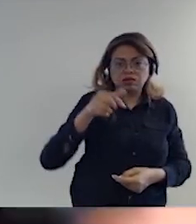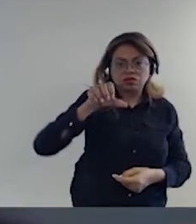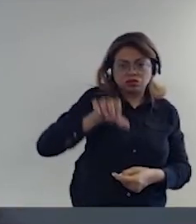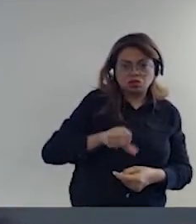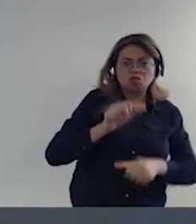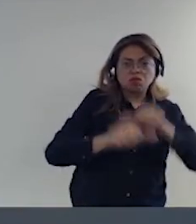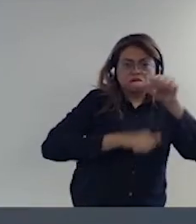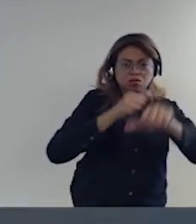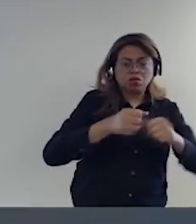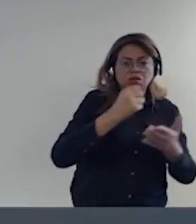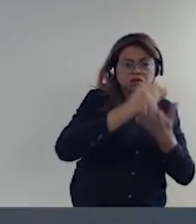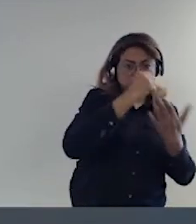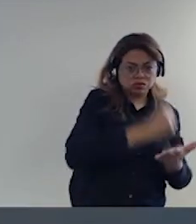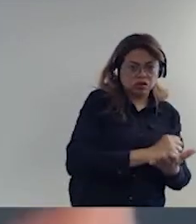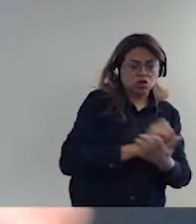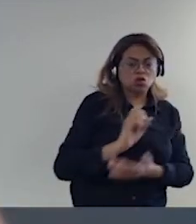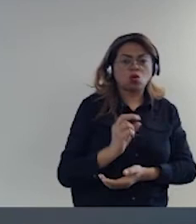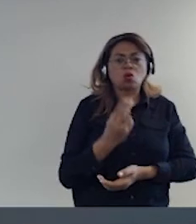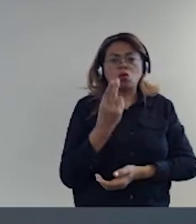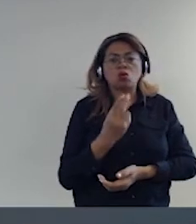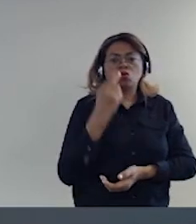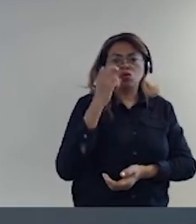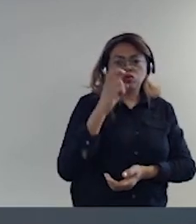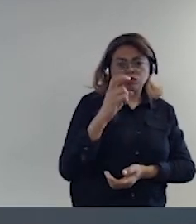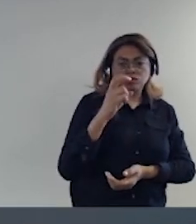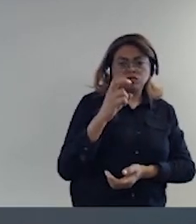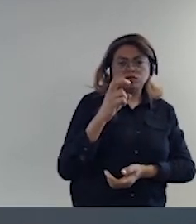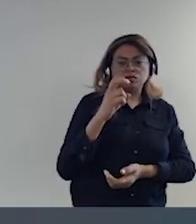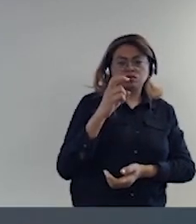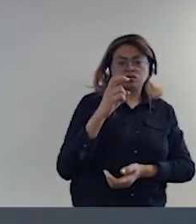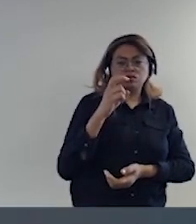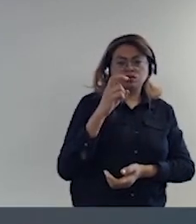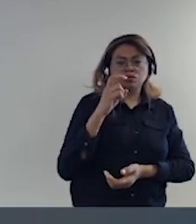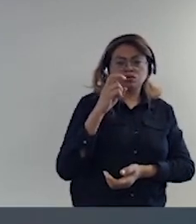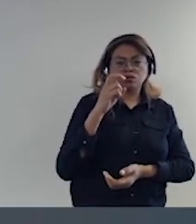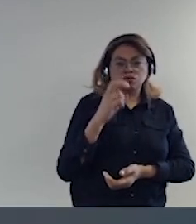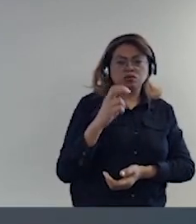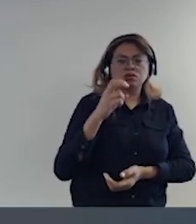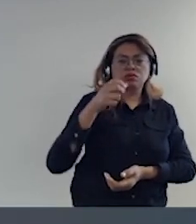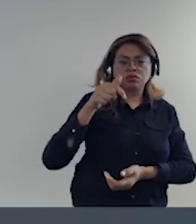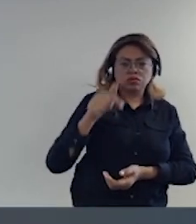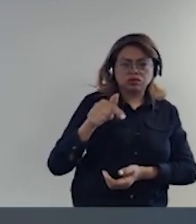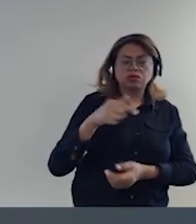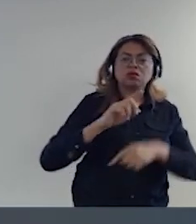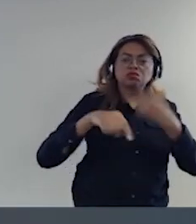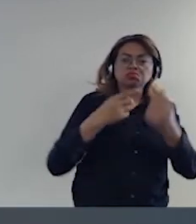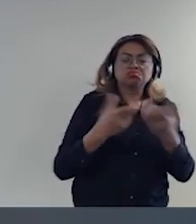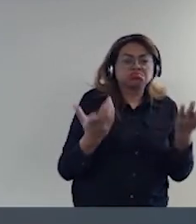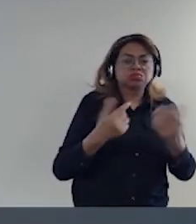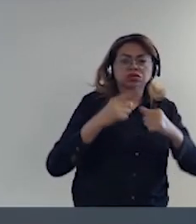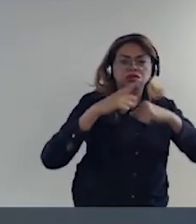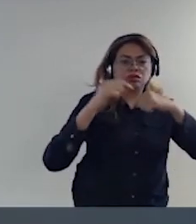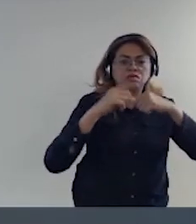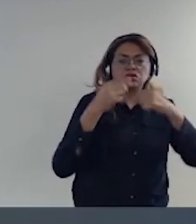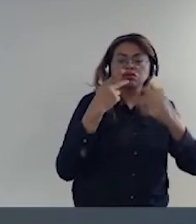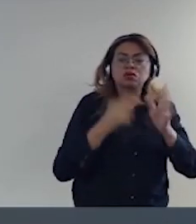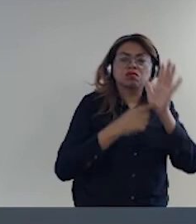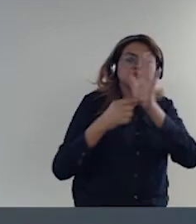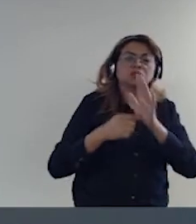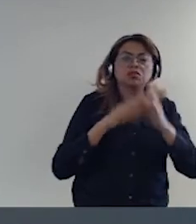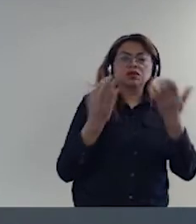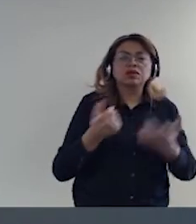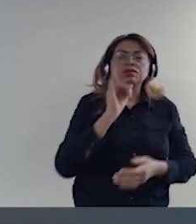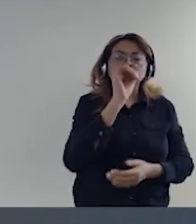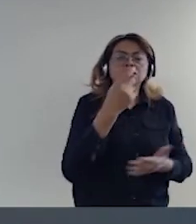a oferta do 157, parágrafo 2º, se não me falha a memória, em matéria de lesão, que é justamente a oferta de um suplemento.